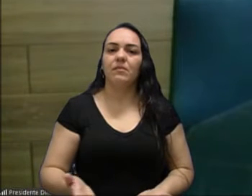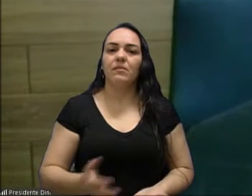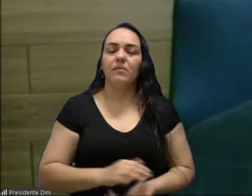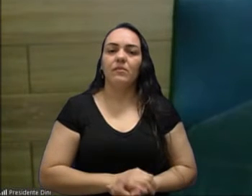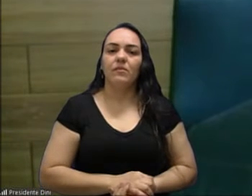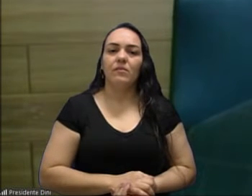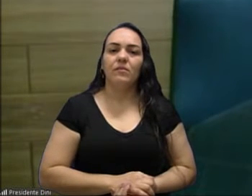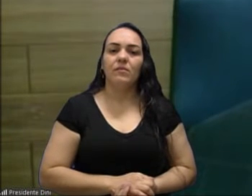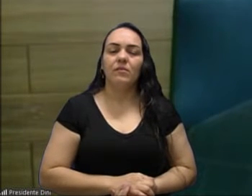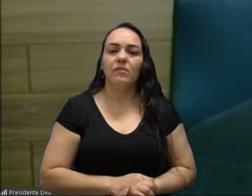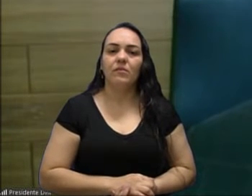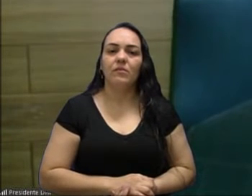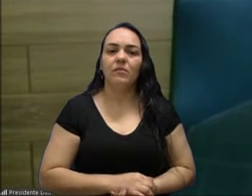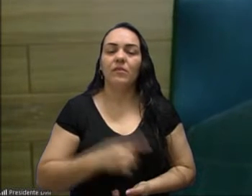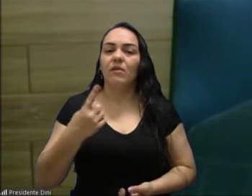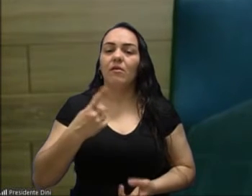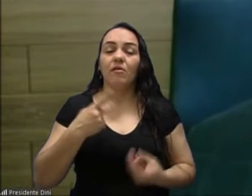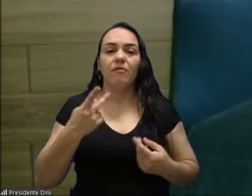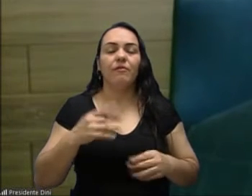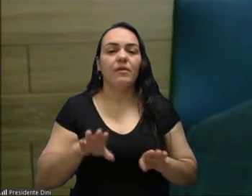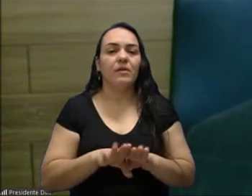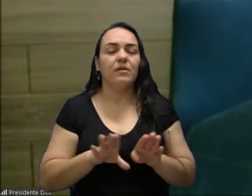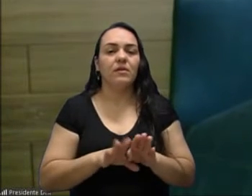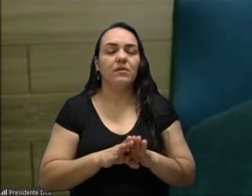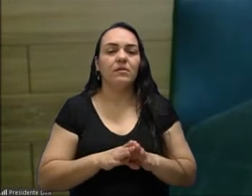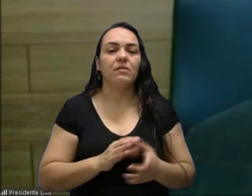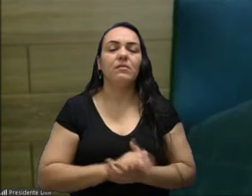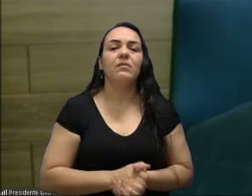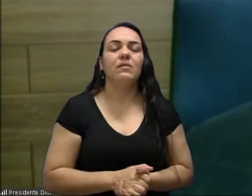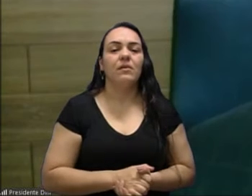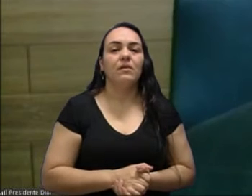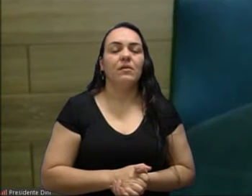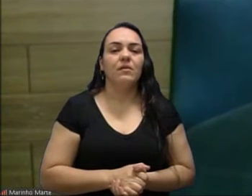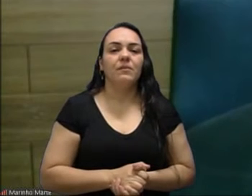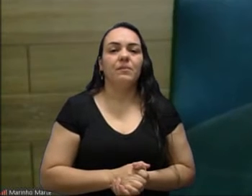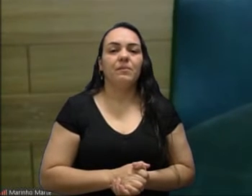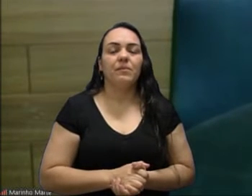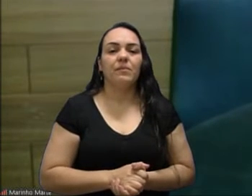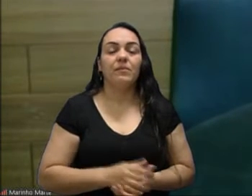O do aluguel social chegou nesse instante, vereador.